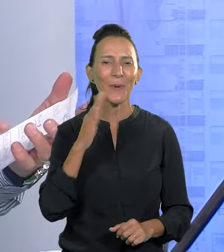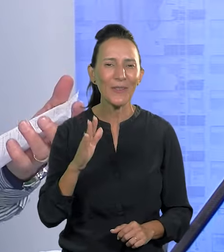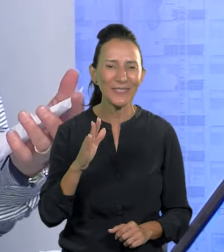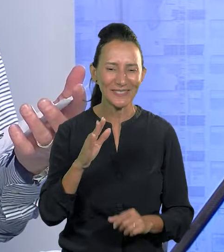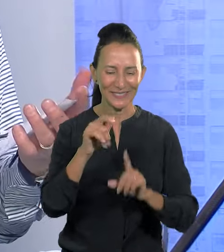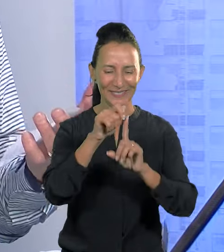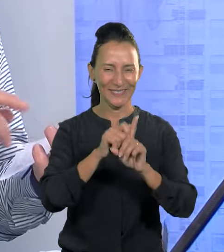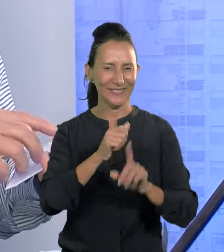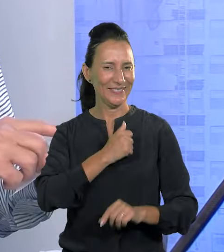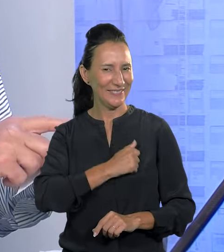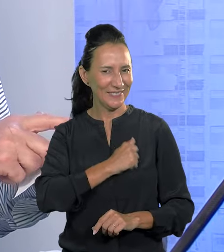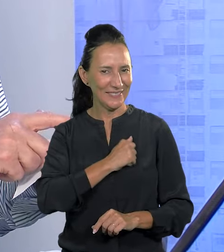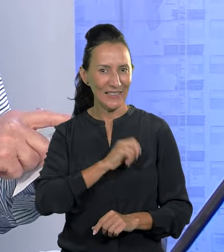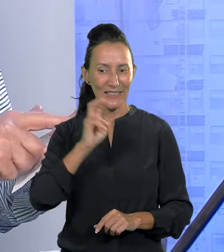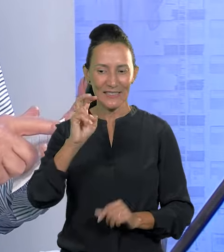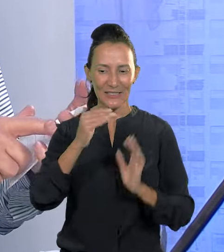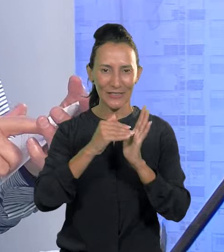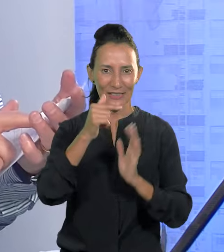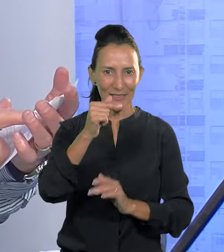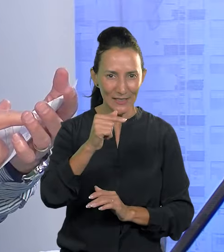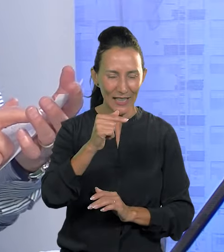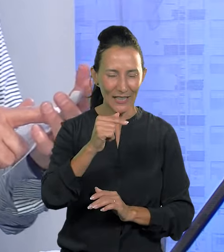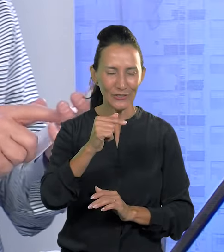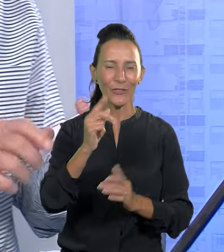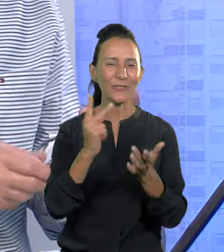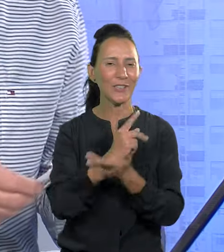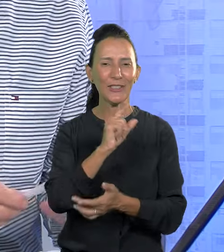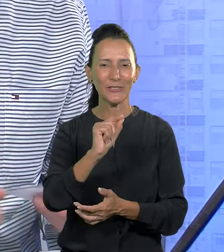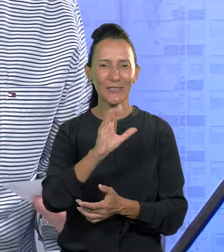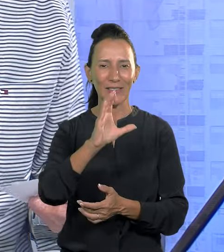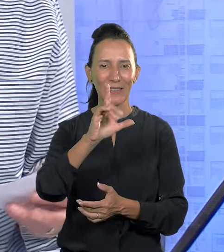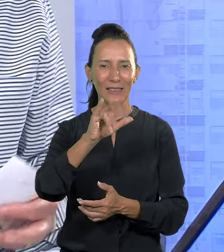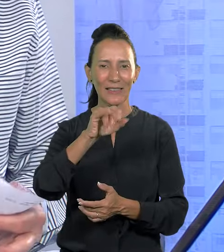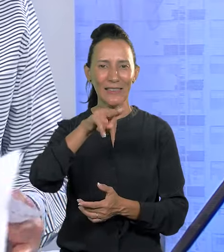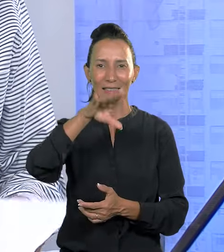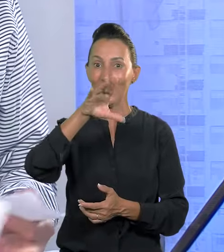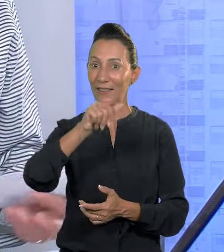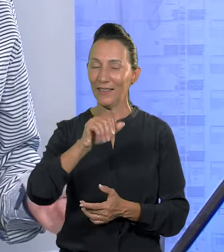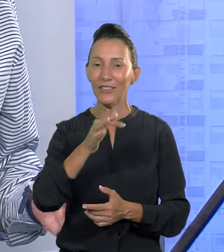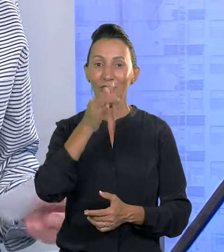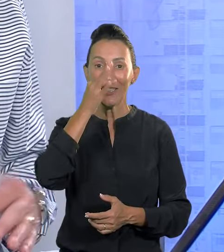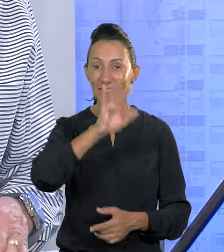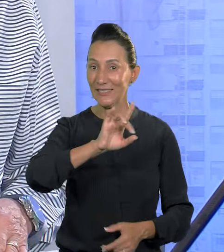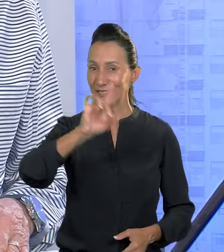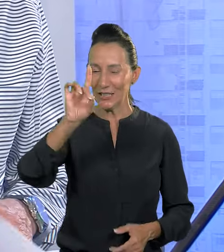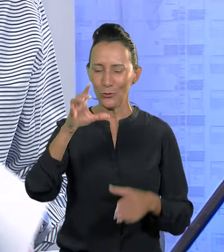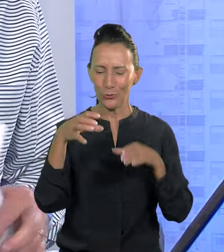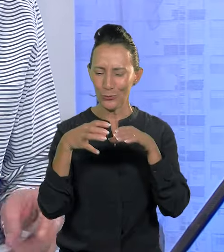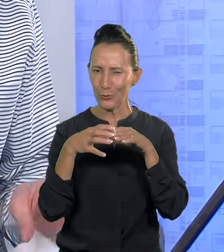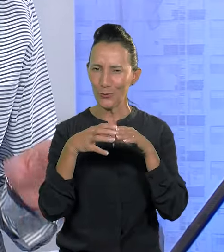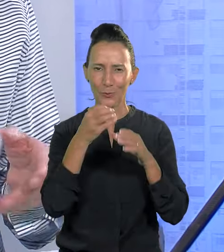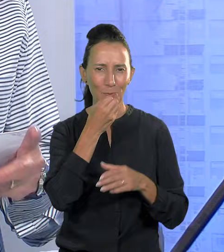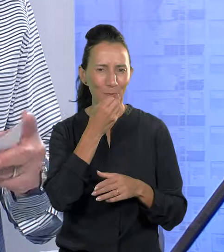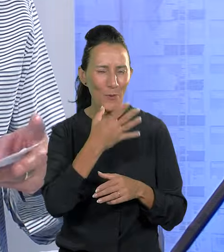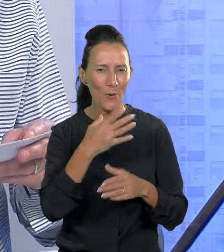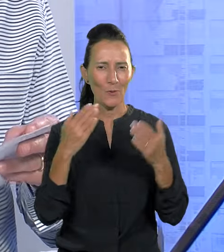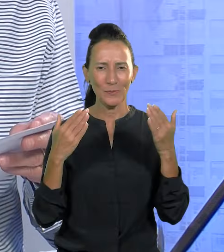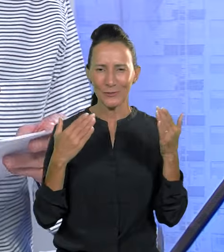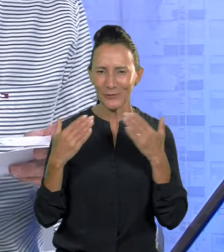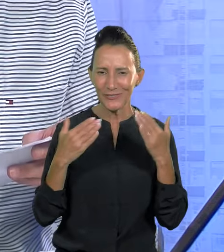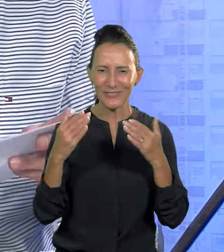programação no mês de agosto, de 5 a 7, a Clínica Jardim de Deus. Nós temos uma equipe abençoada,